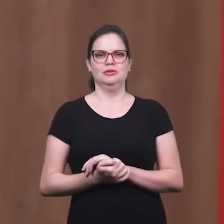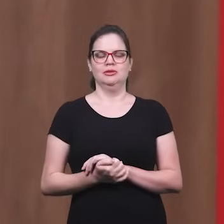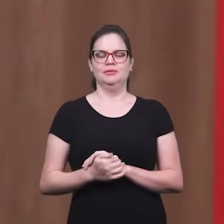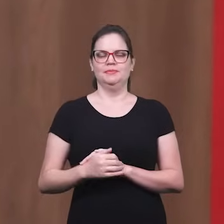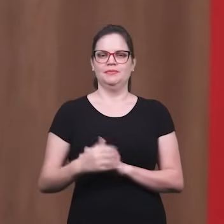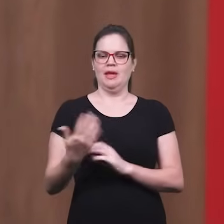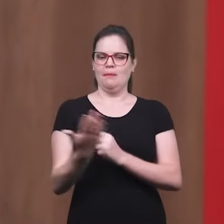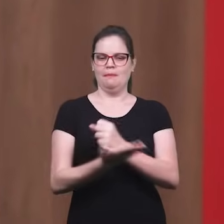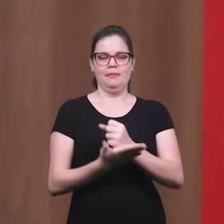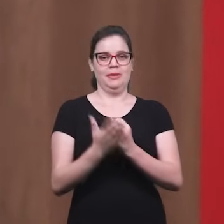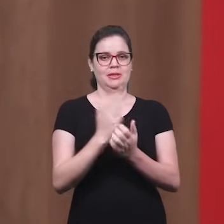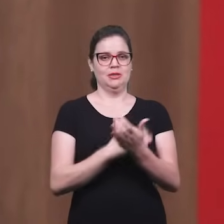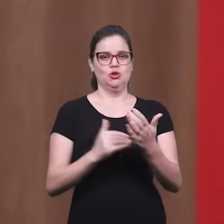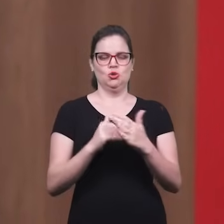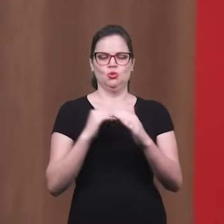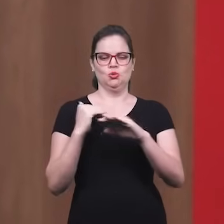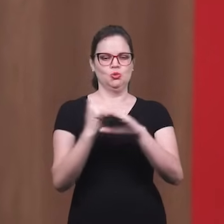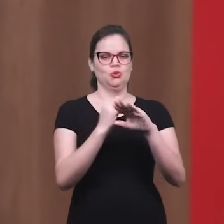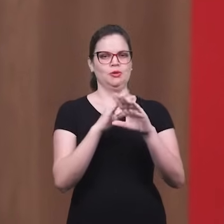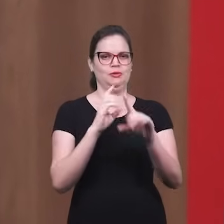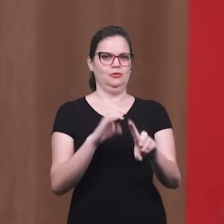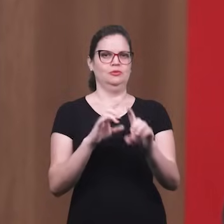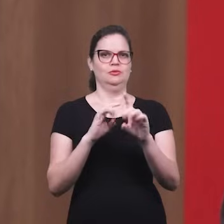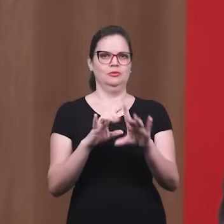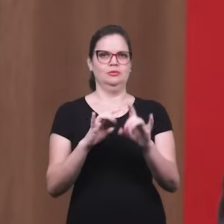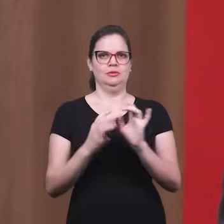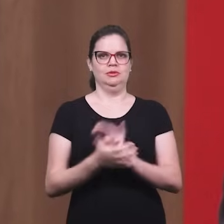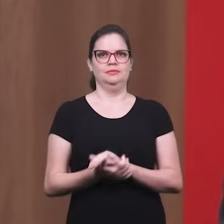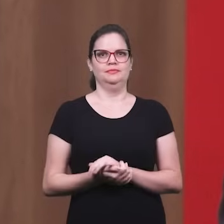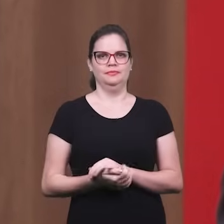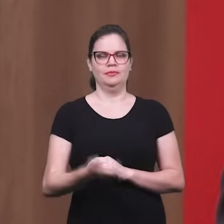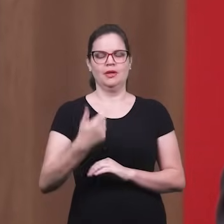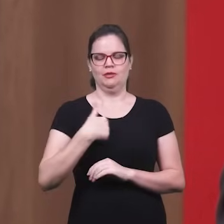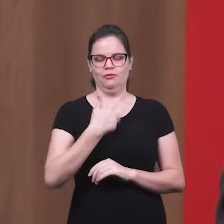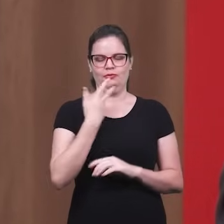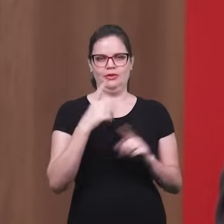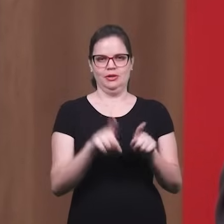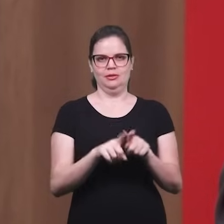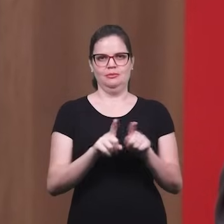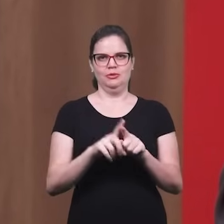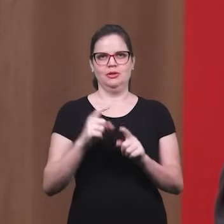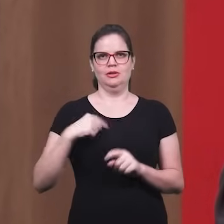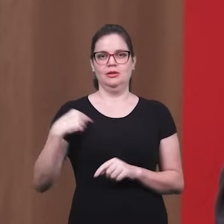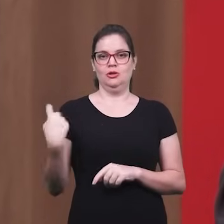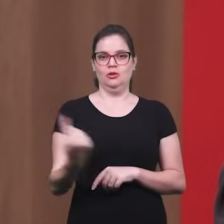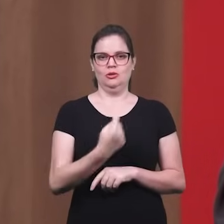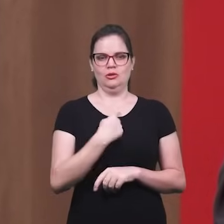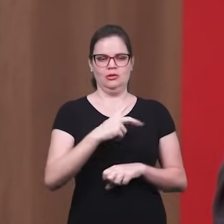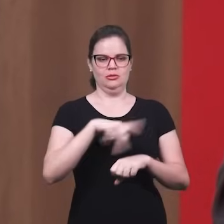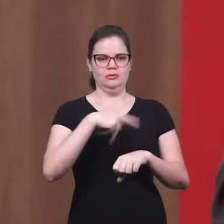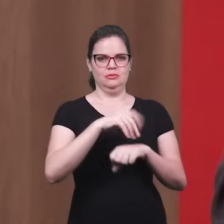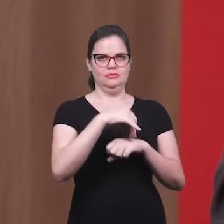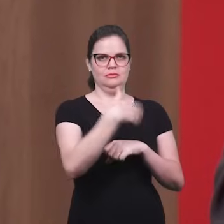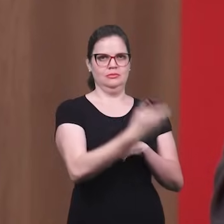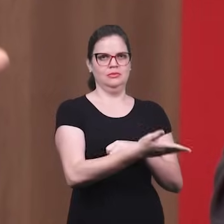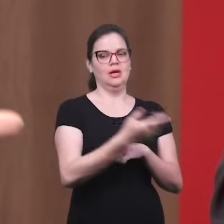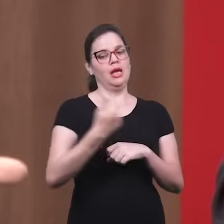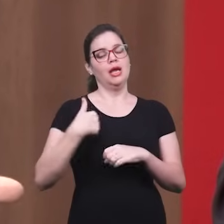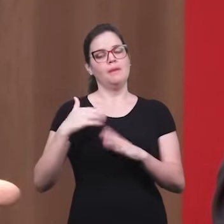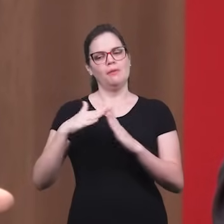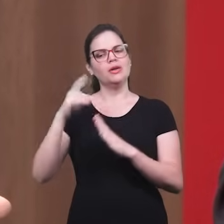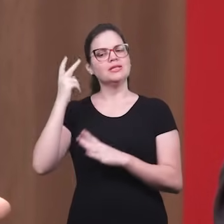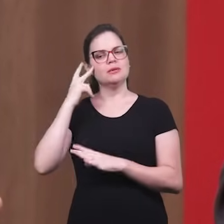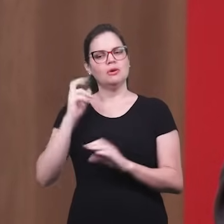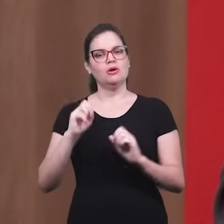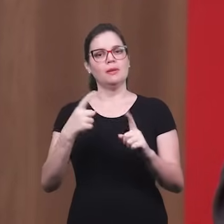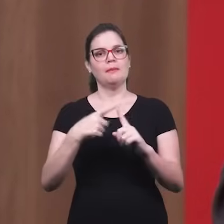Isso. E assim, eu vou me incluir também, né, para nós que estamos no exterior, eu vou me incluir, embora eu vivo